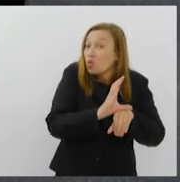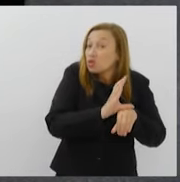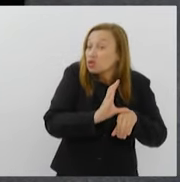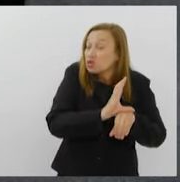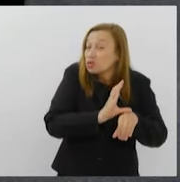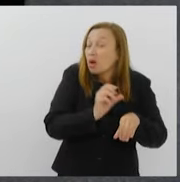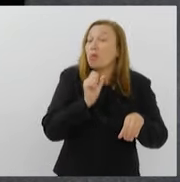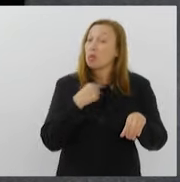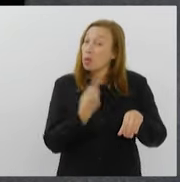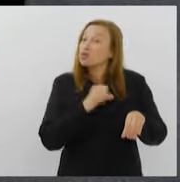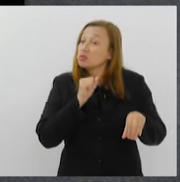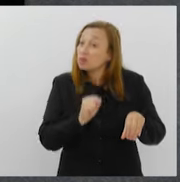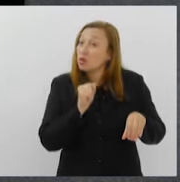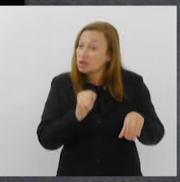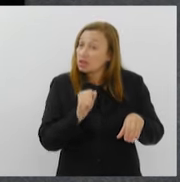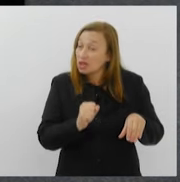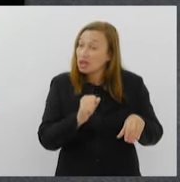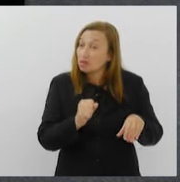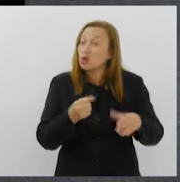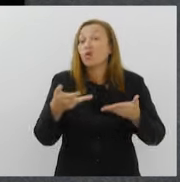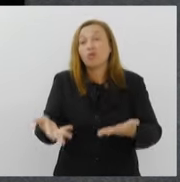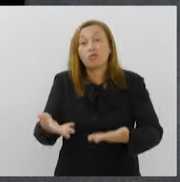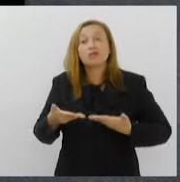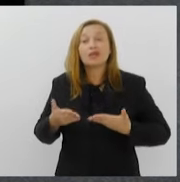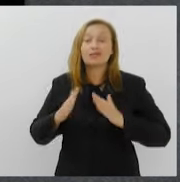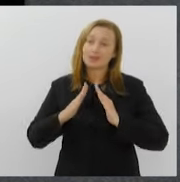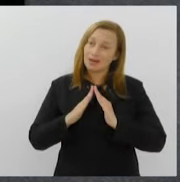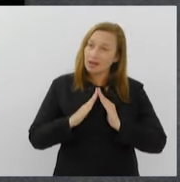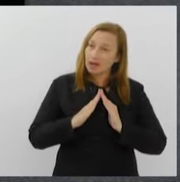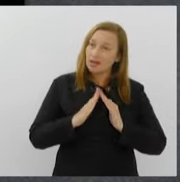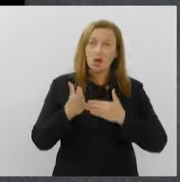nós podemos chamar a essa casa